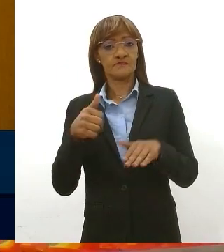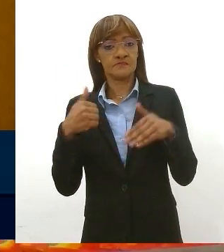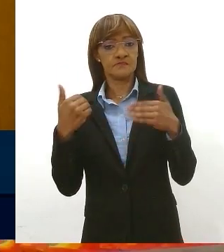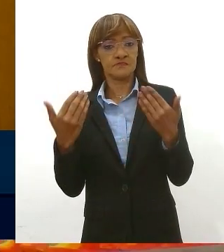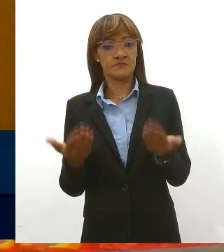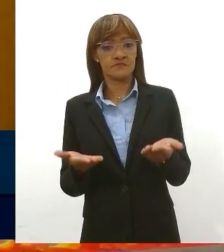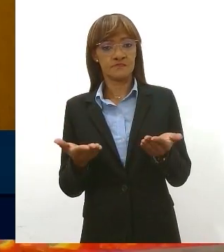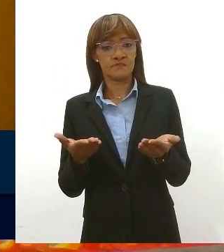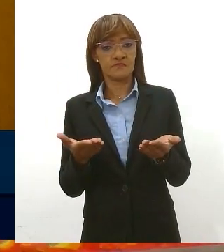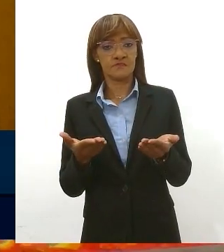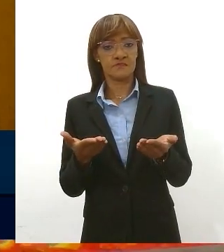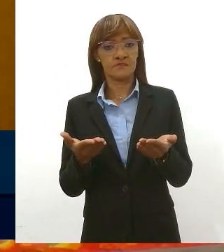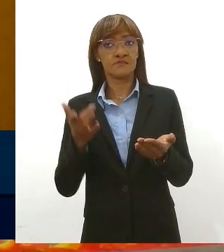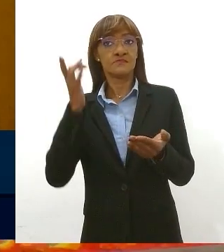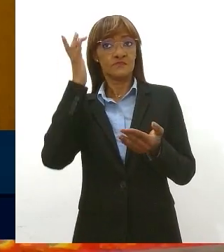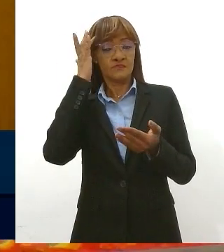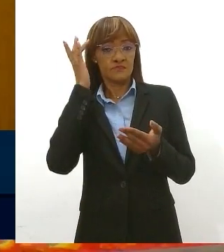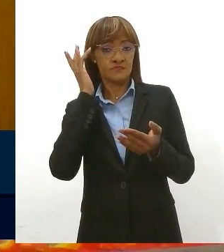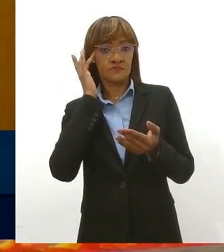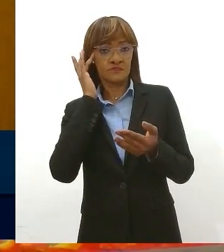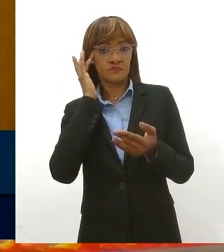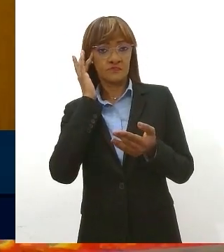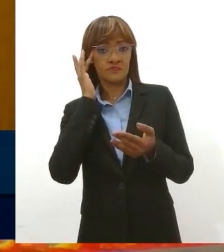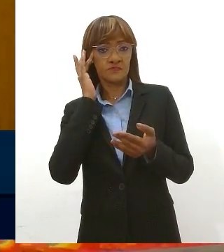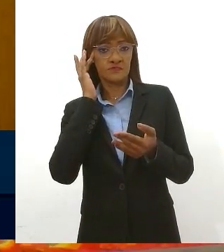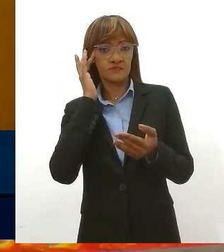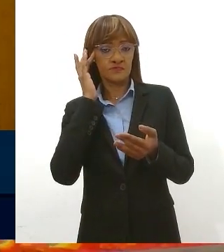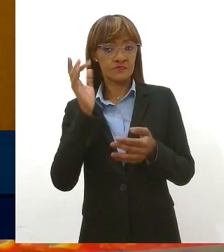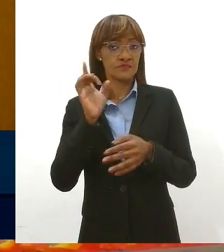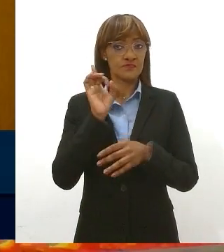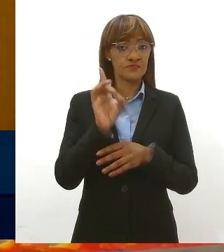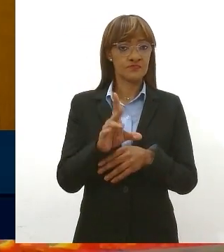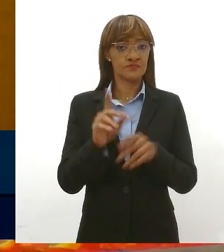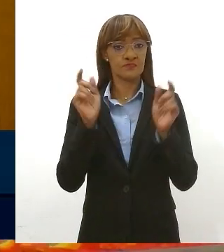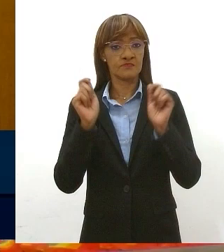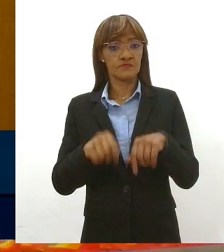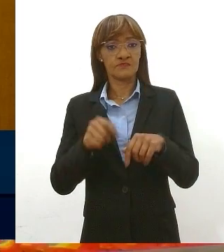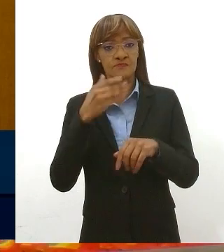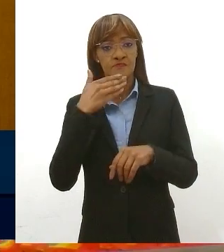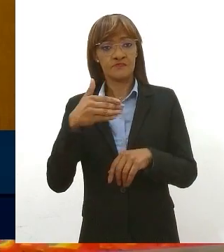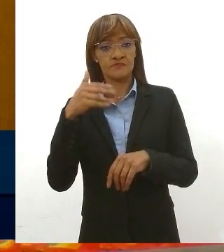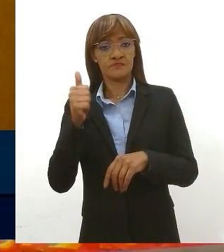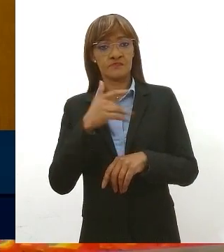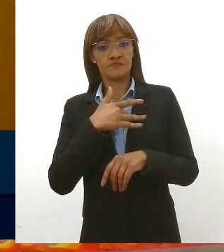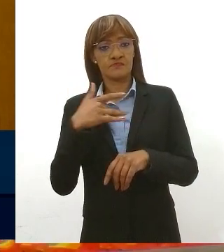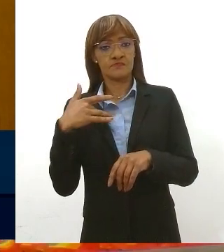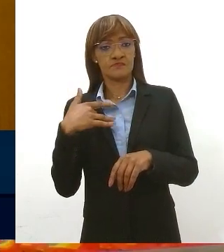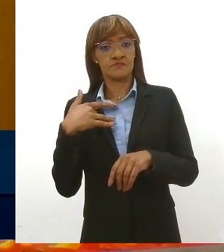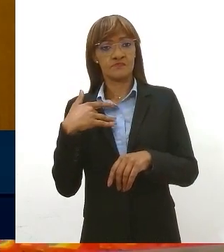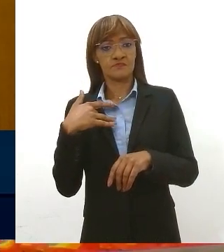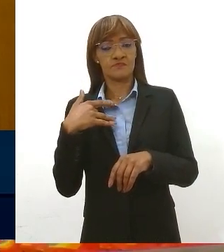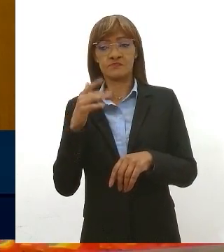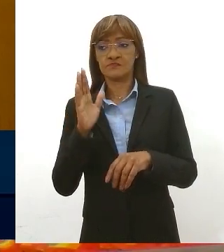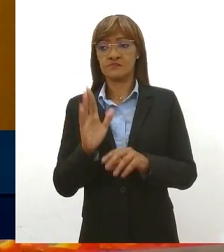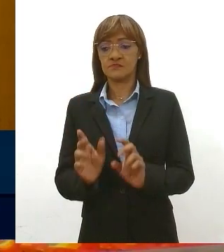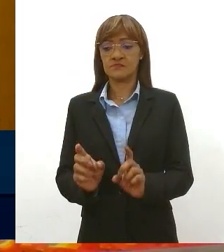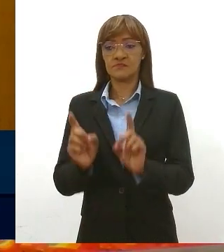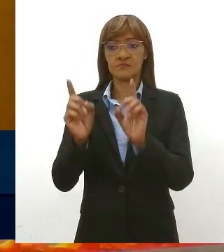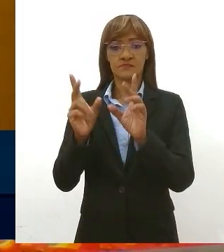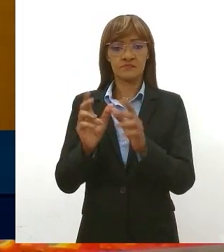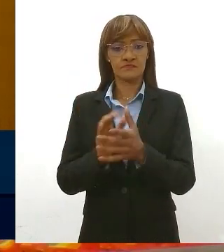única forma, né, de melhorar a saúde é privatizando. Isso demonstra claramente